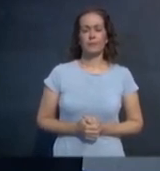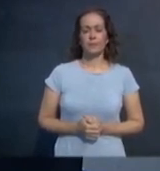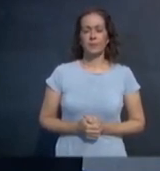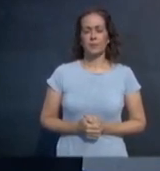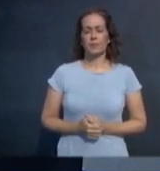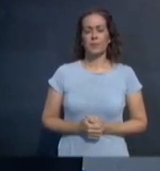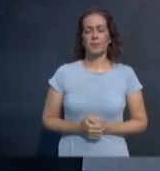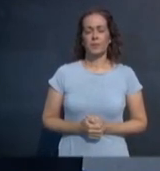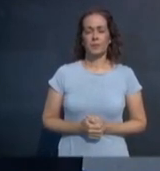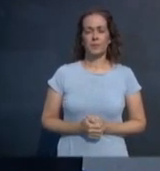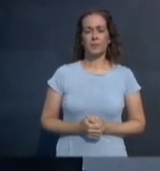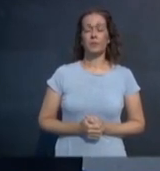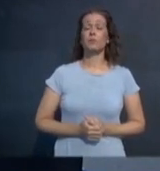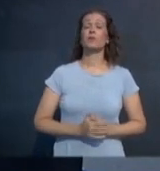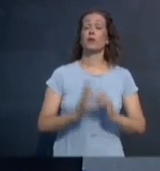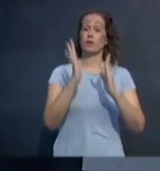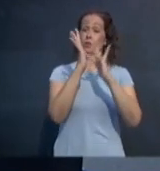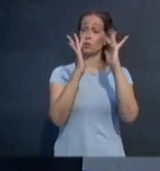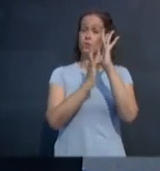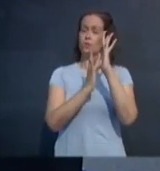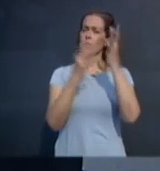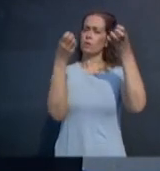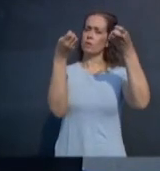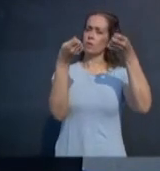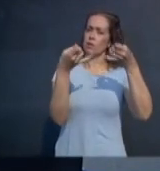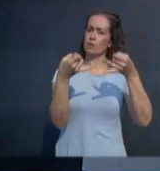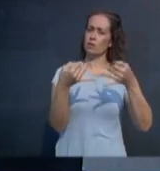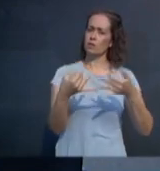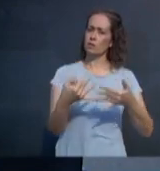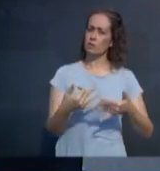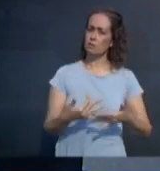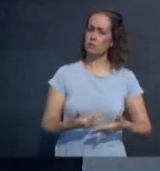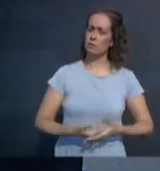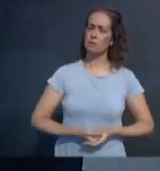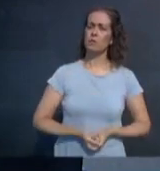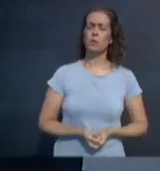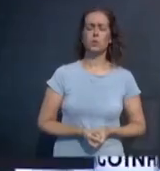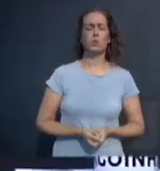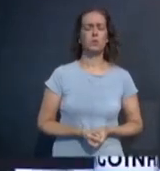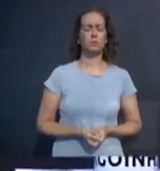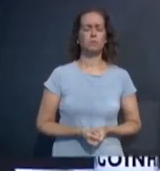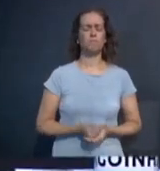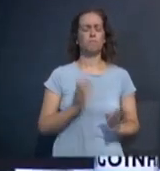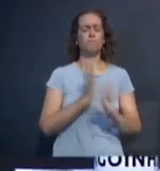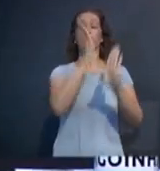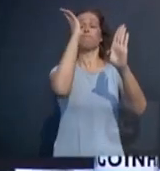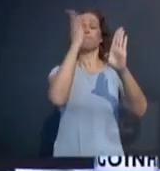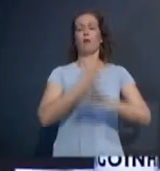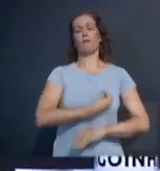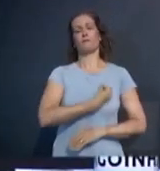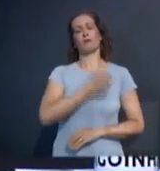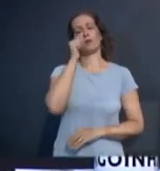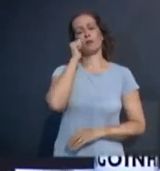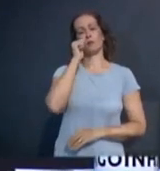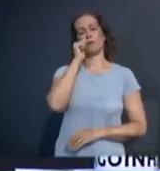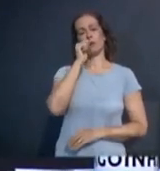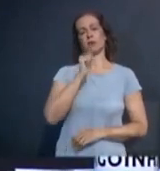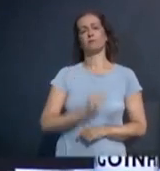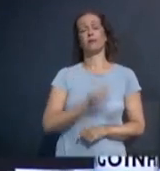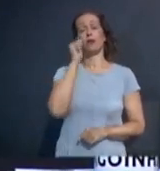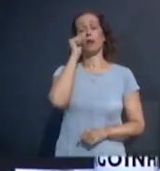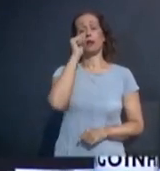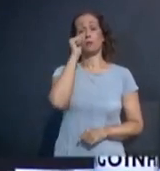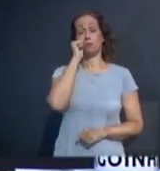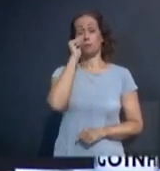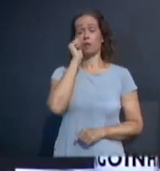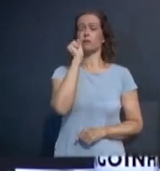Ele disse tudo quanto tenho feito. A daquela mulher, depois daquele encontro com Jesus, todos